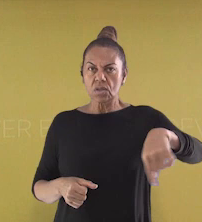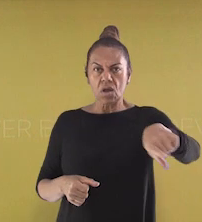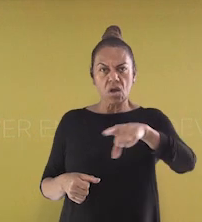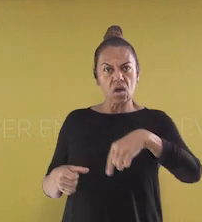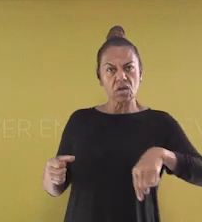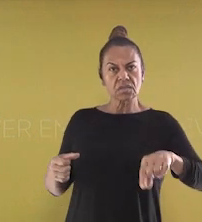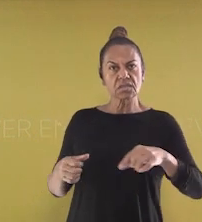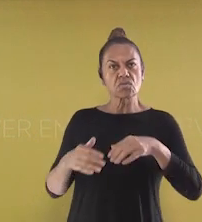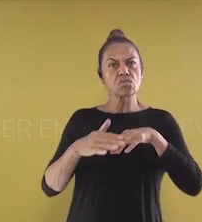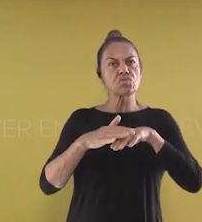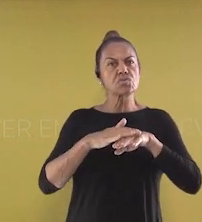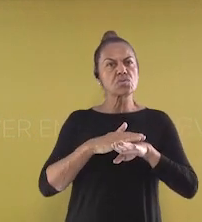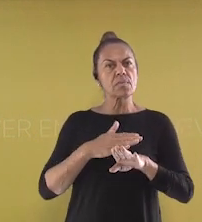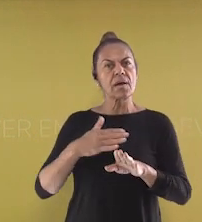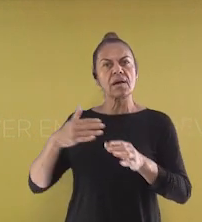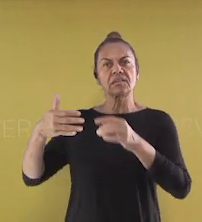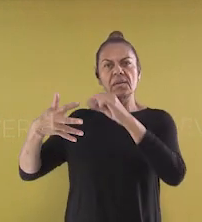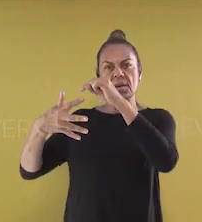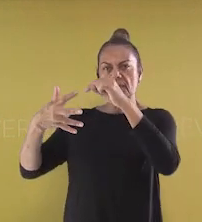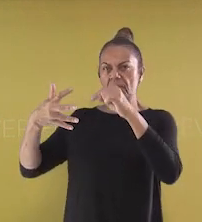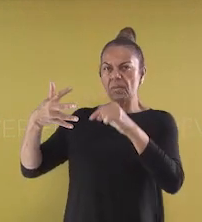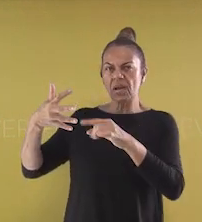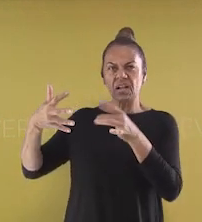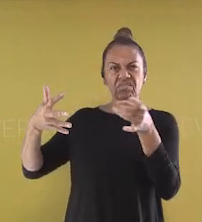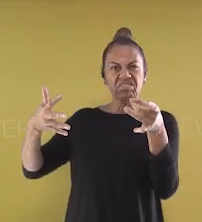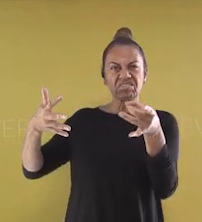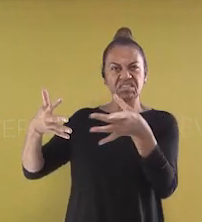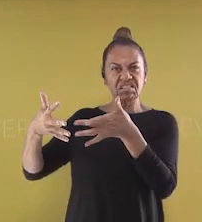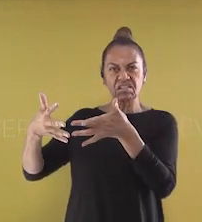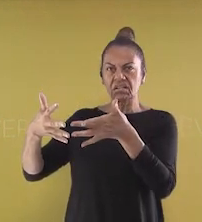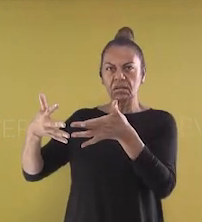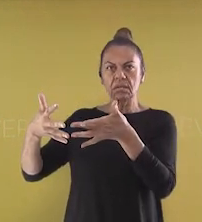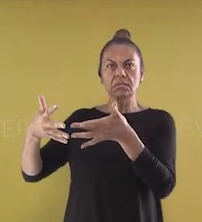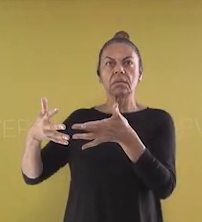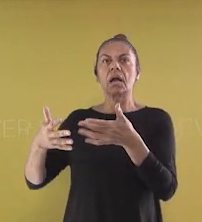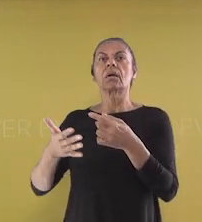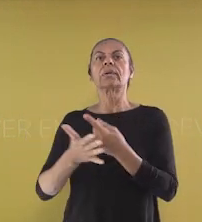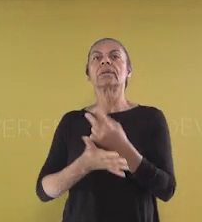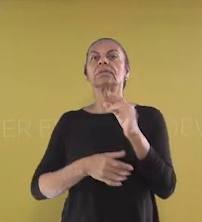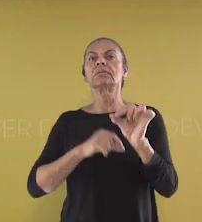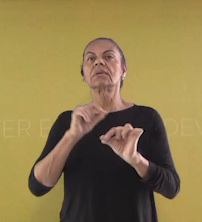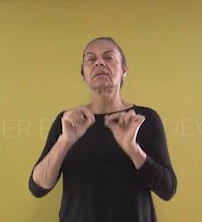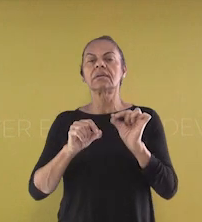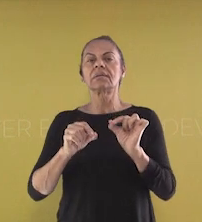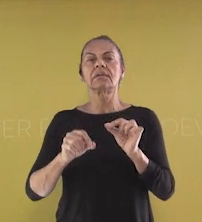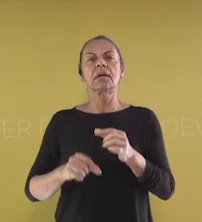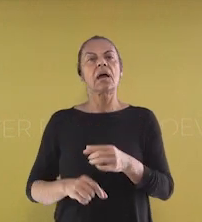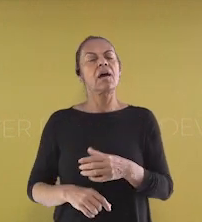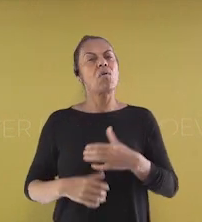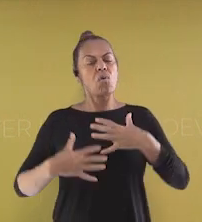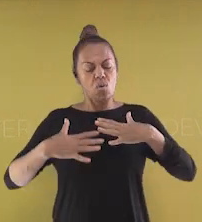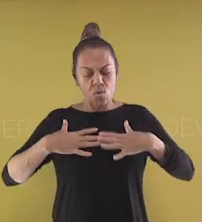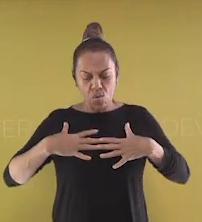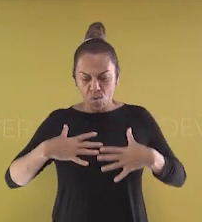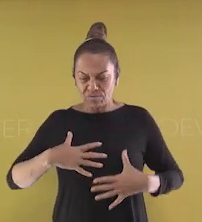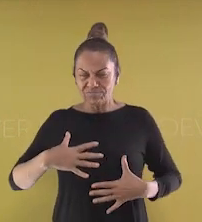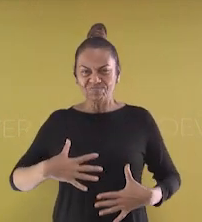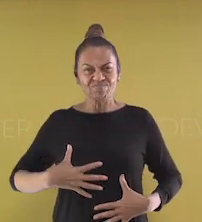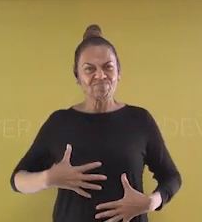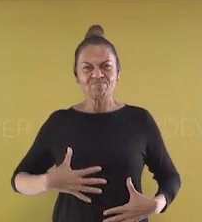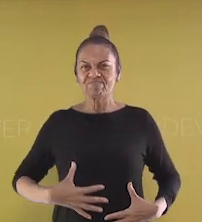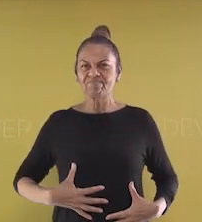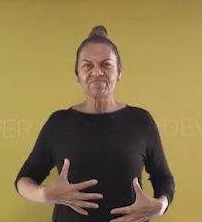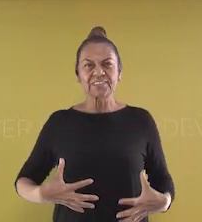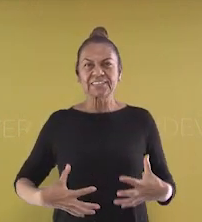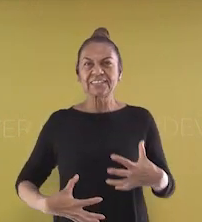devida importância a esses pequenos hábitos? O nosso corpo sente, porque é claro que com a agitação da